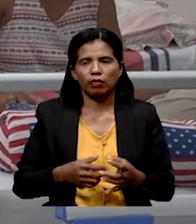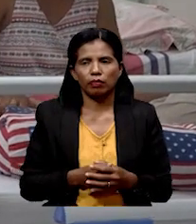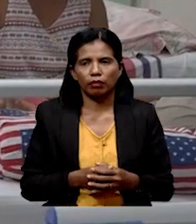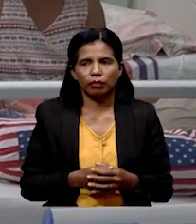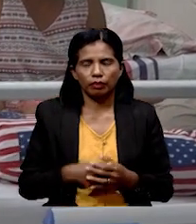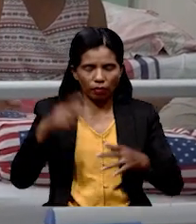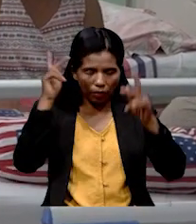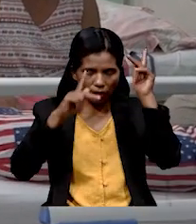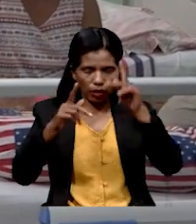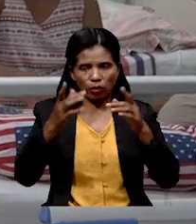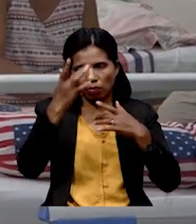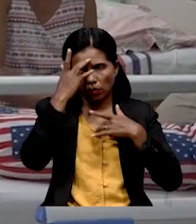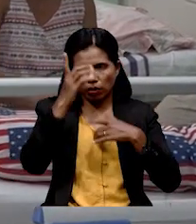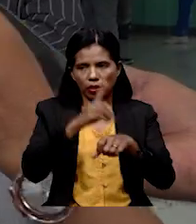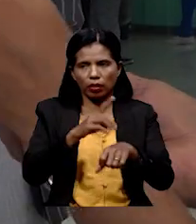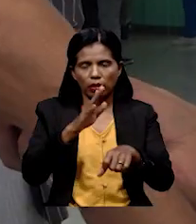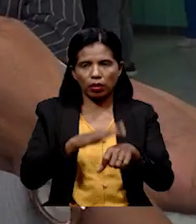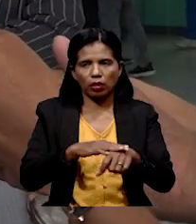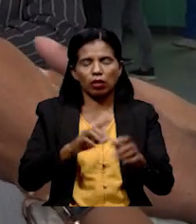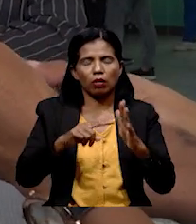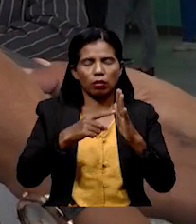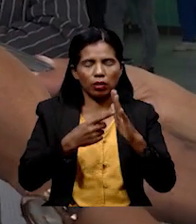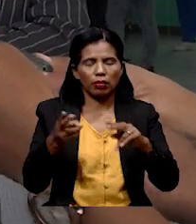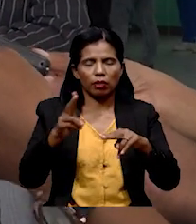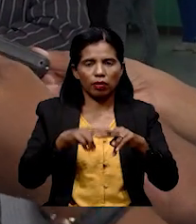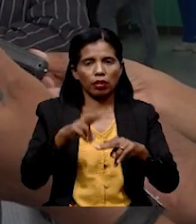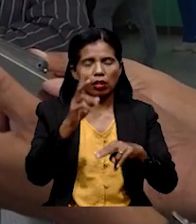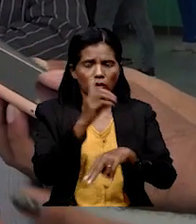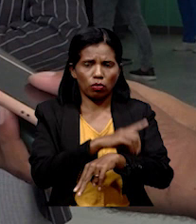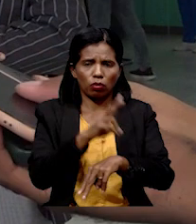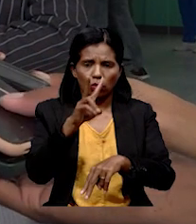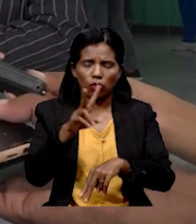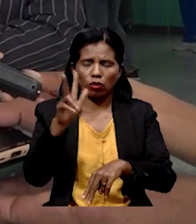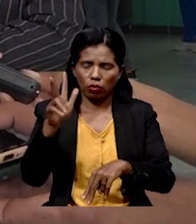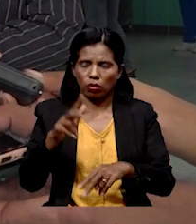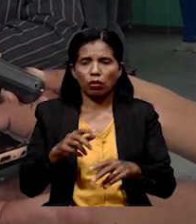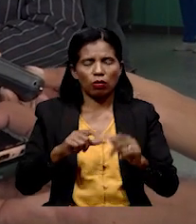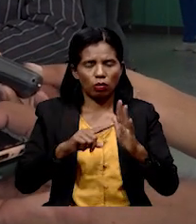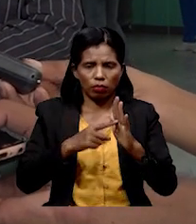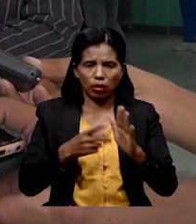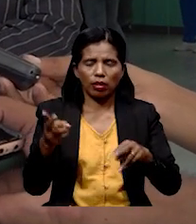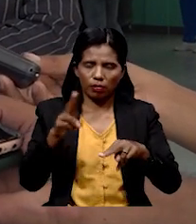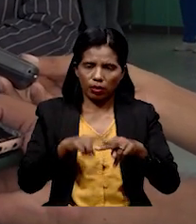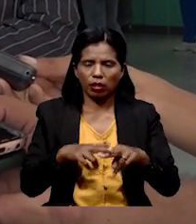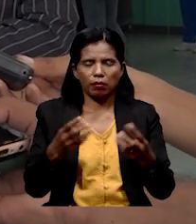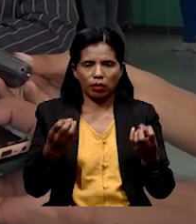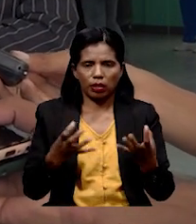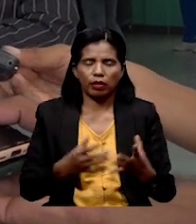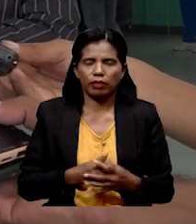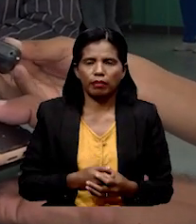dengue, começa a aumentar a falha na rua tudo na lara, né? Né, começa a aumentar. Né, vem